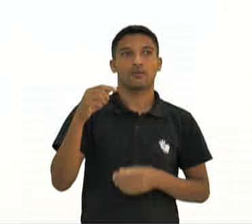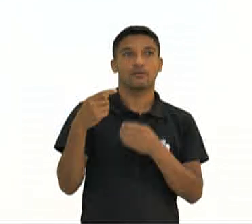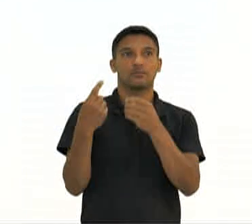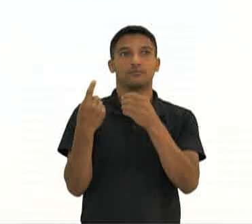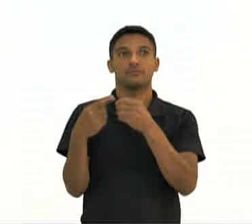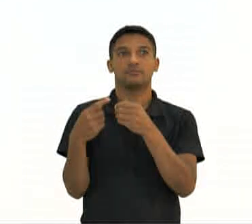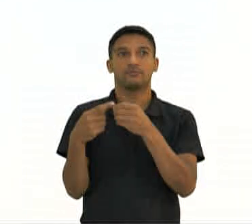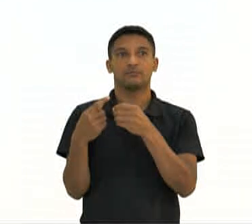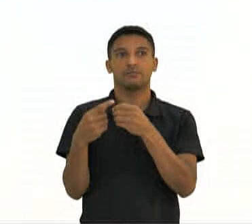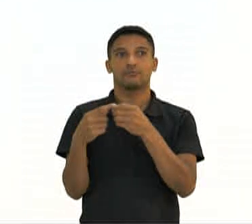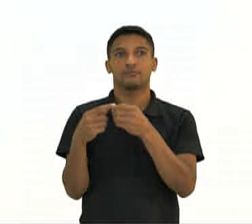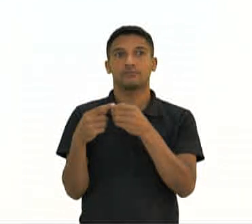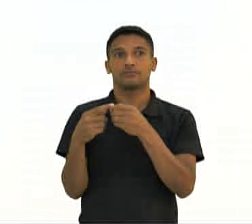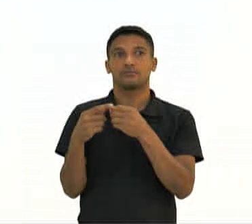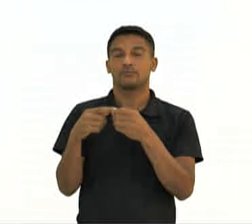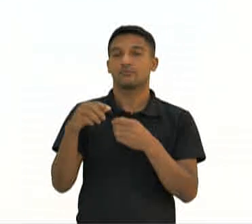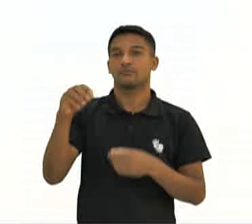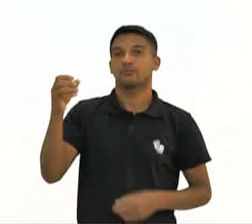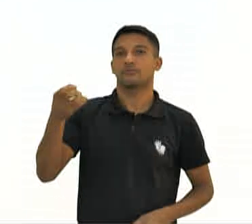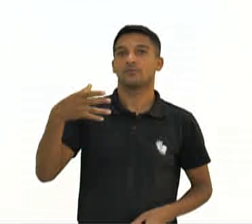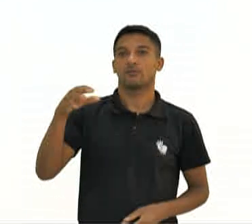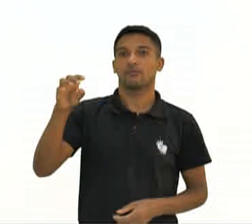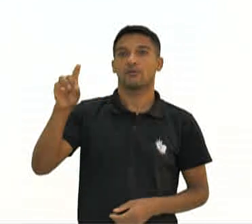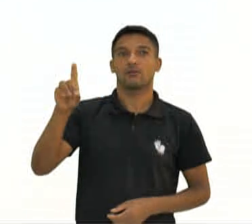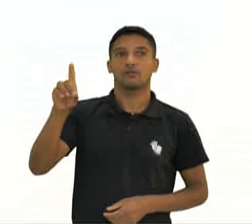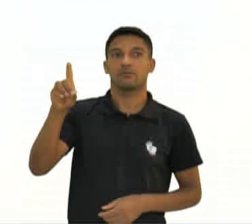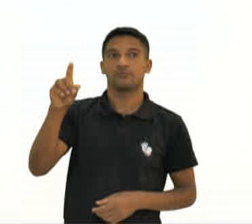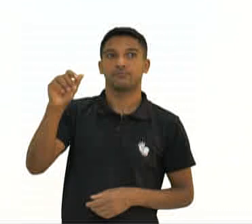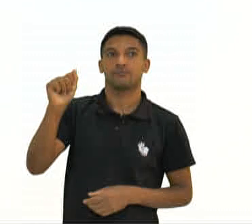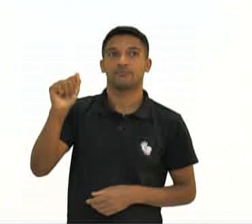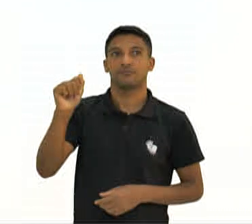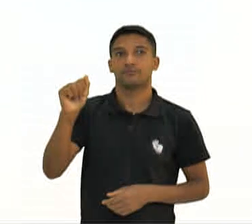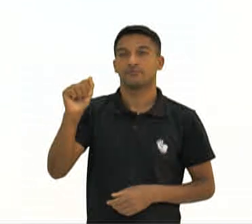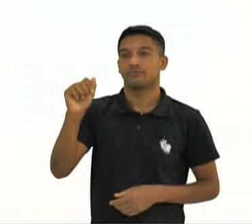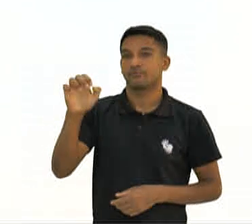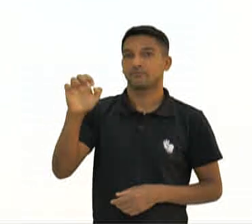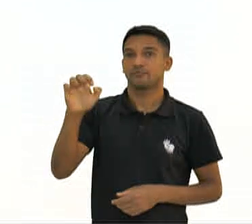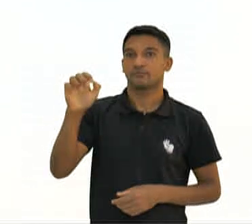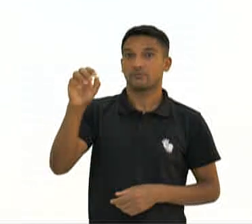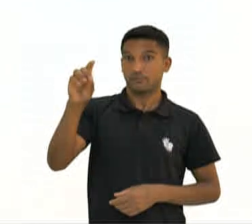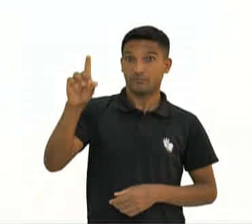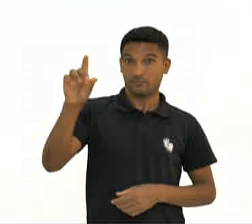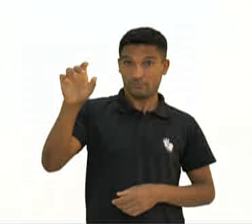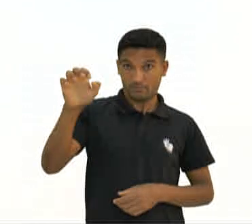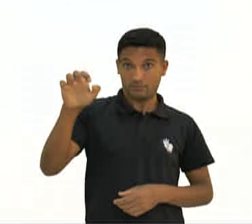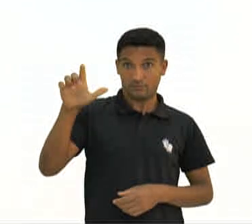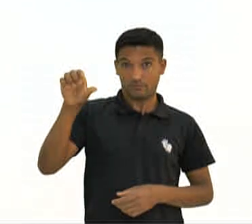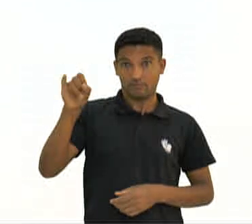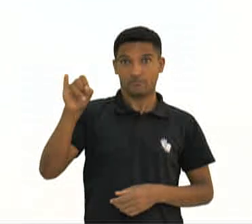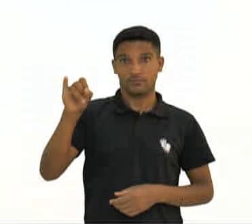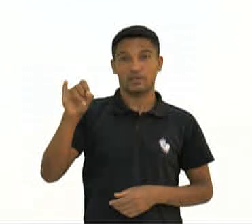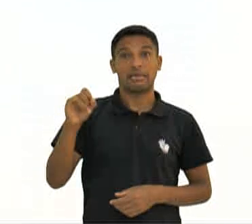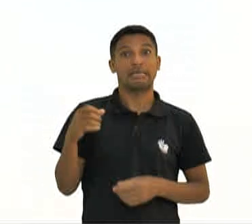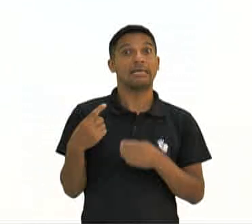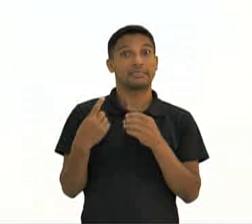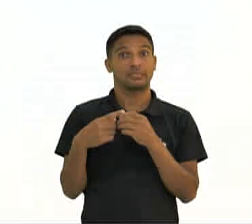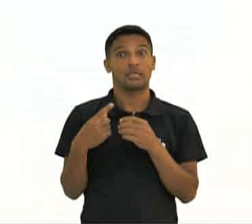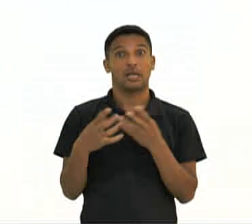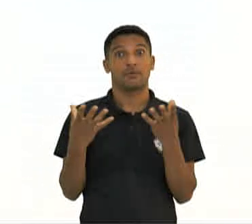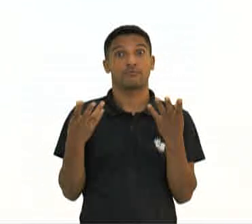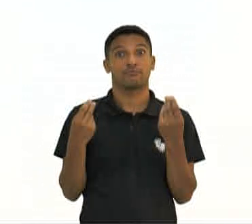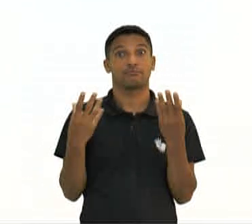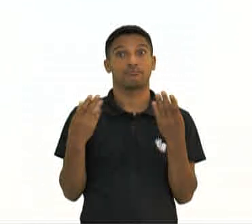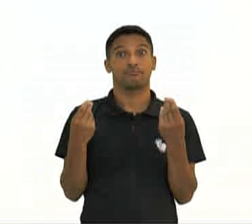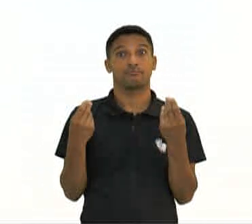né? Obrigatoriamente, é uma cidade muito populosa, algumas estradas, né, assumem aí um